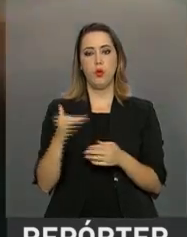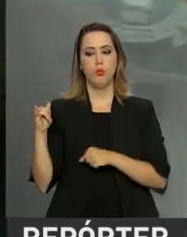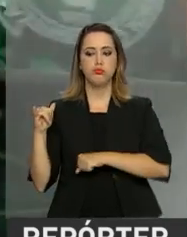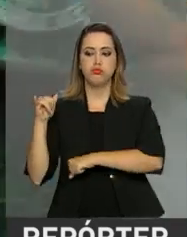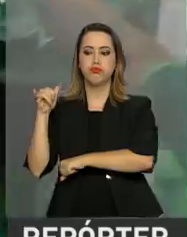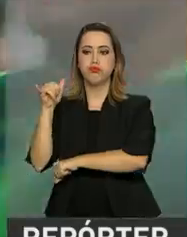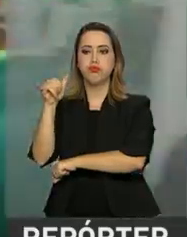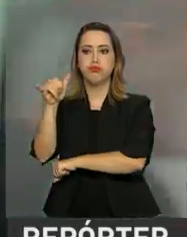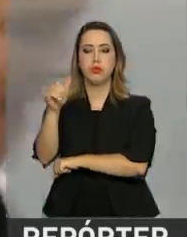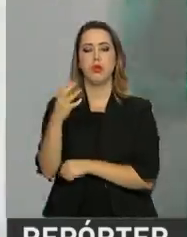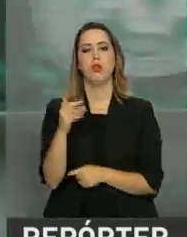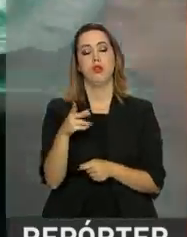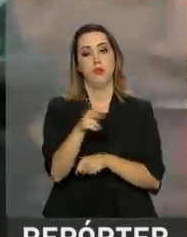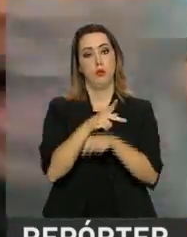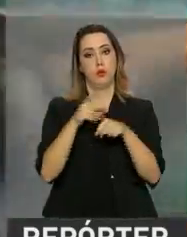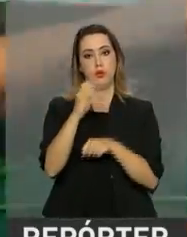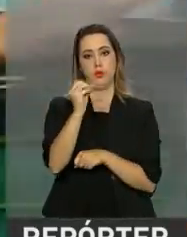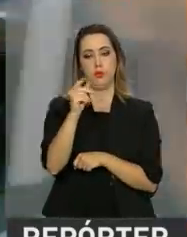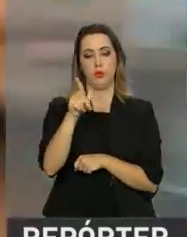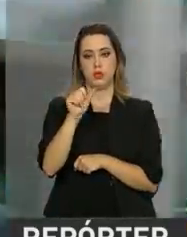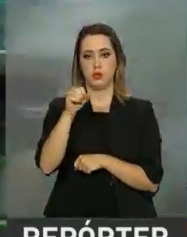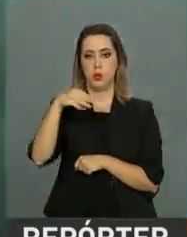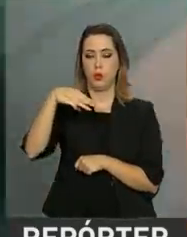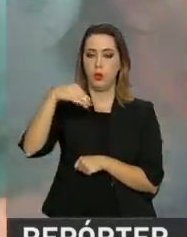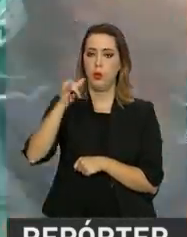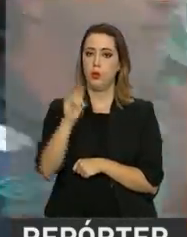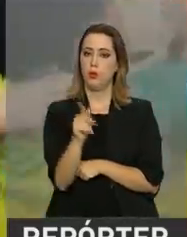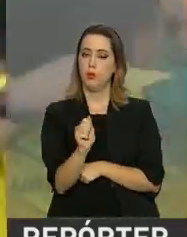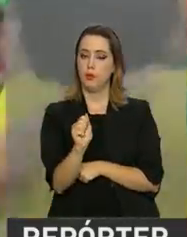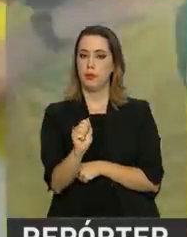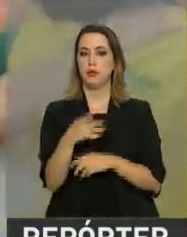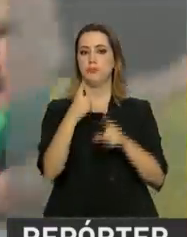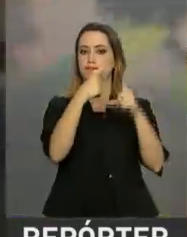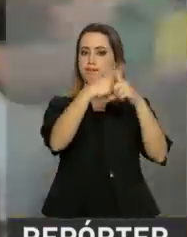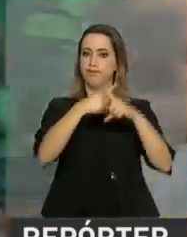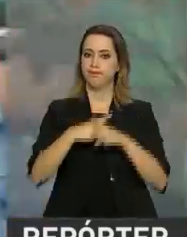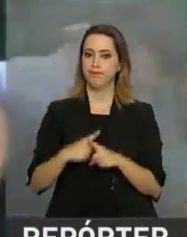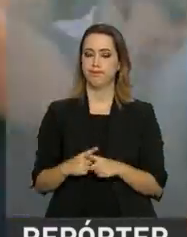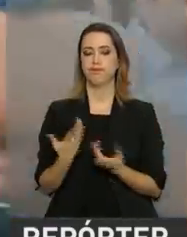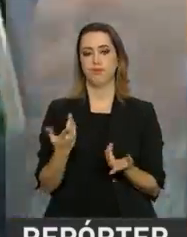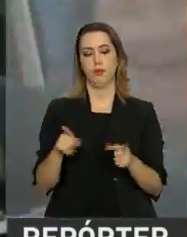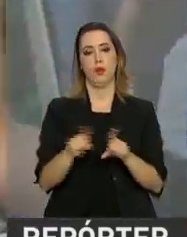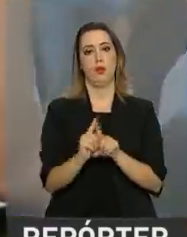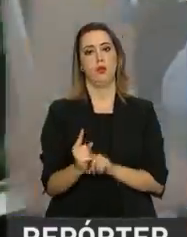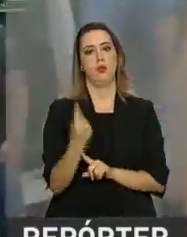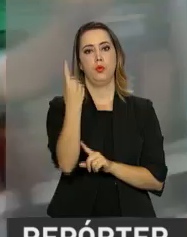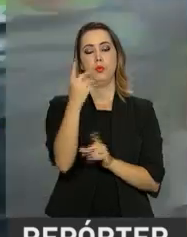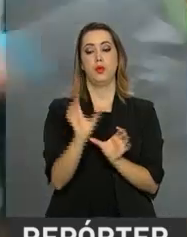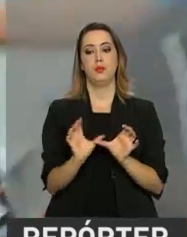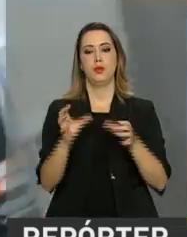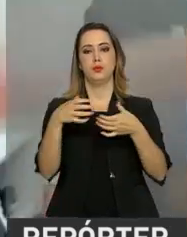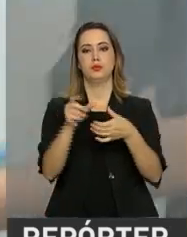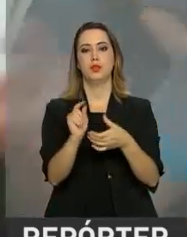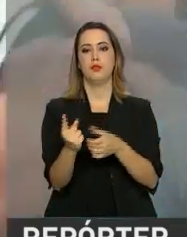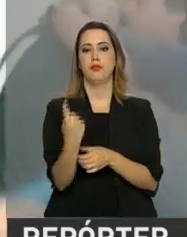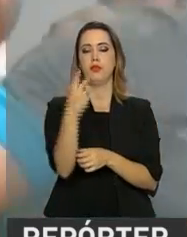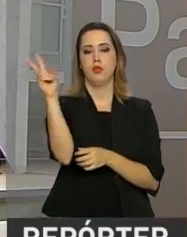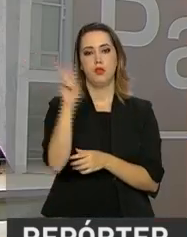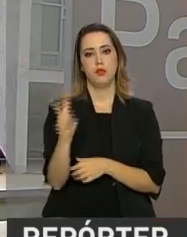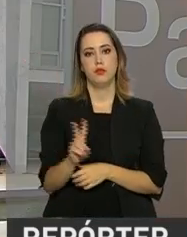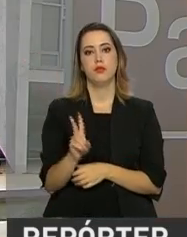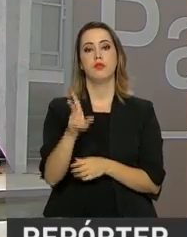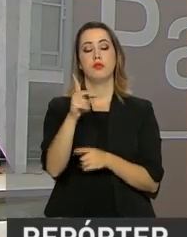onde o time disputaria a primeira partida da final da Copa sul-americana também a primeira decisão Inter Nacional do